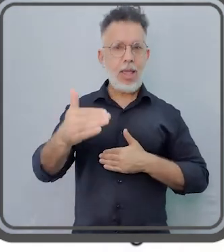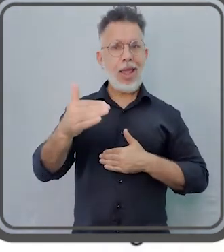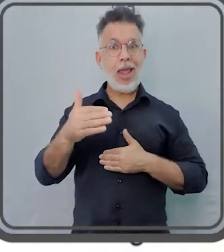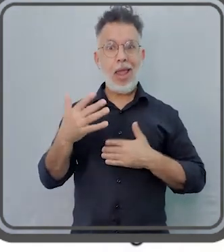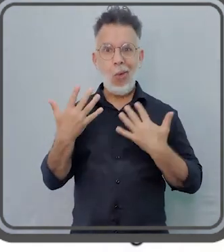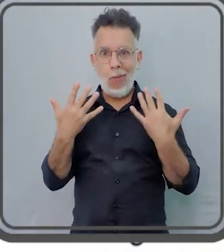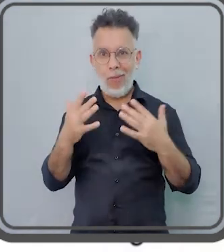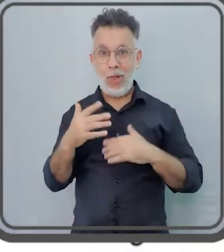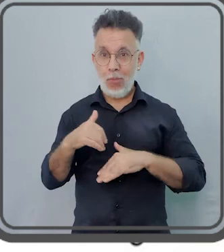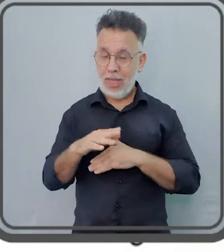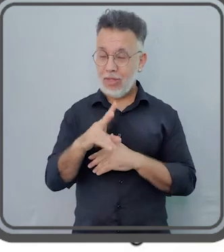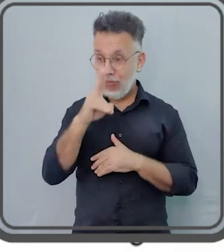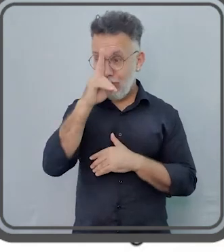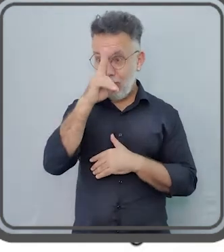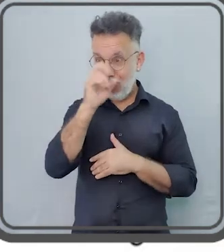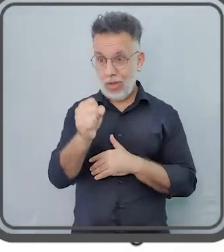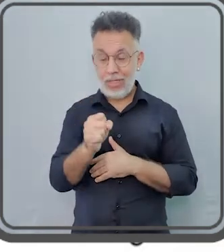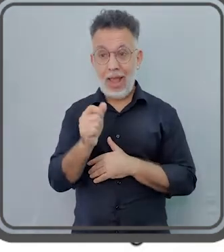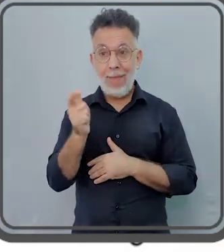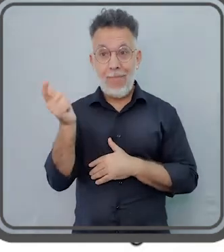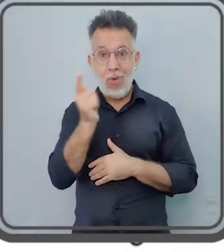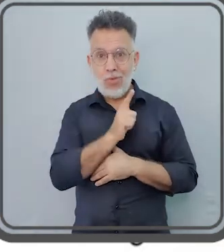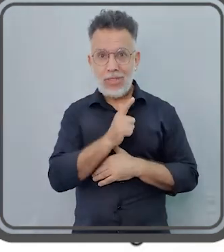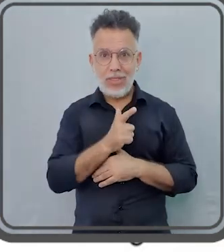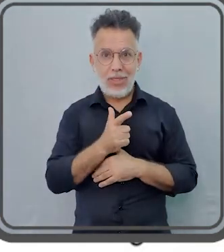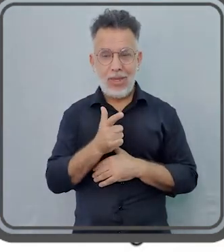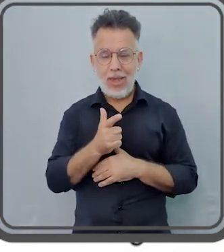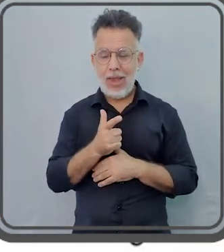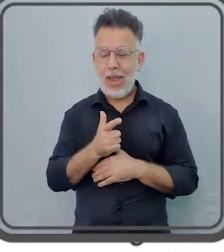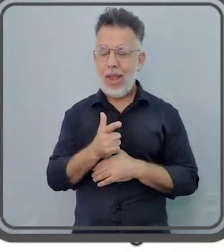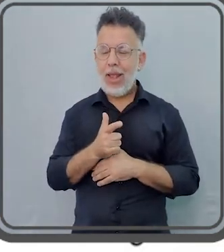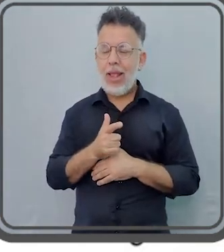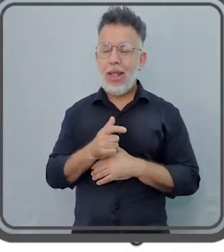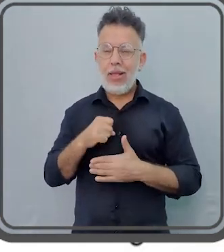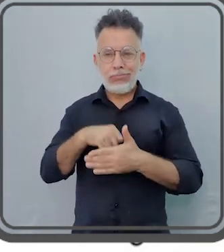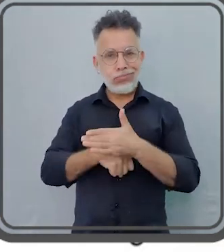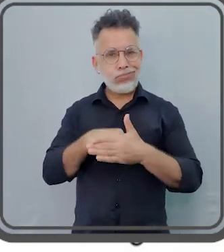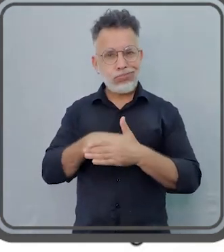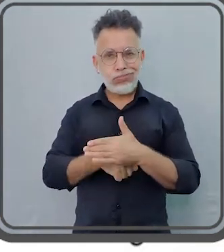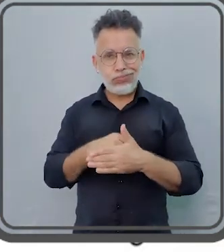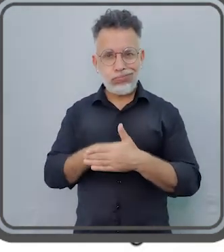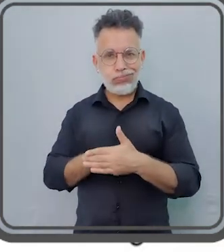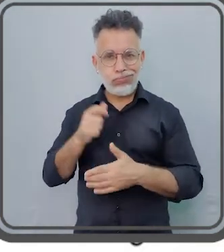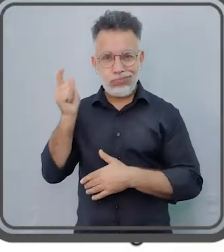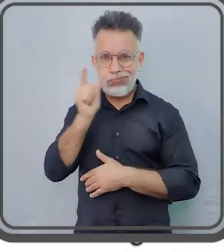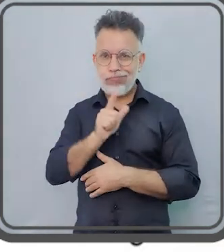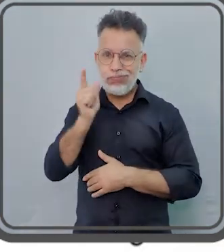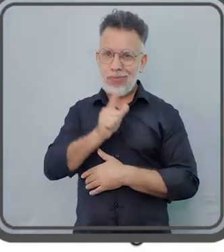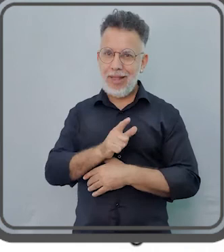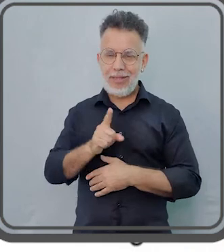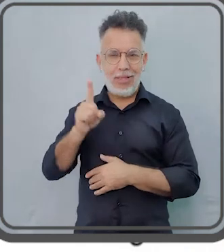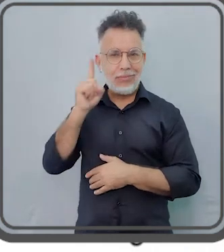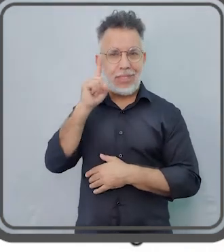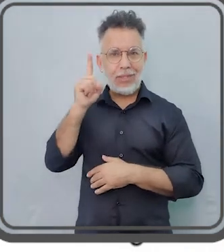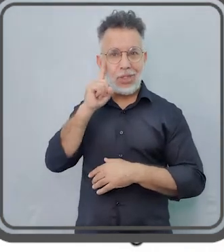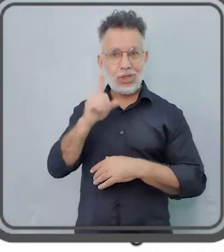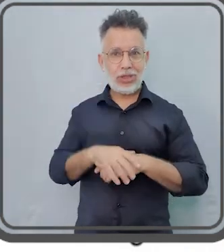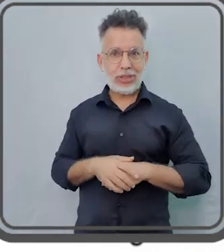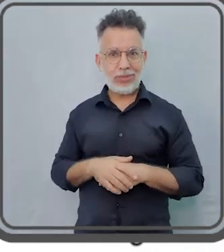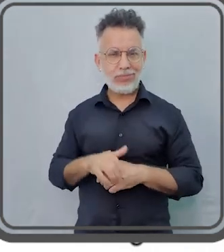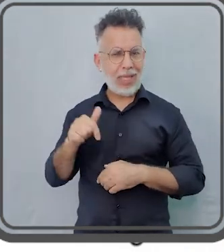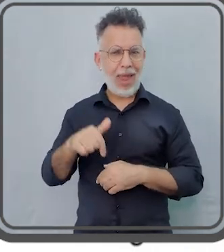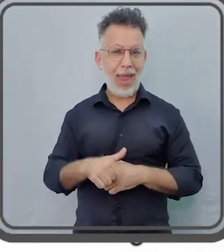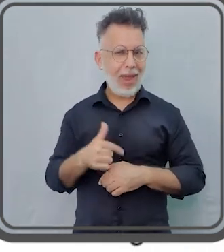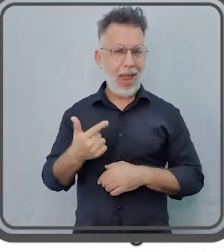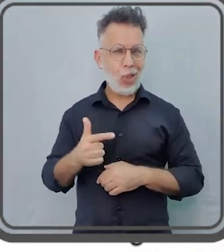matar os leões no dia seguinte. Sem romantização, gente, não tem nada de entretenimento, diversão